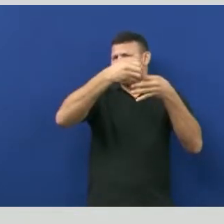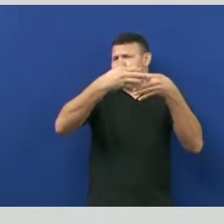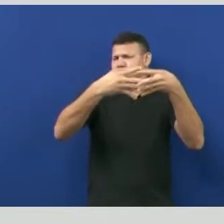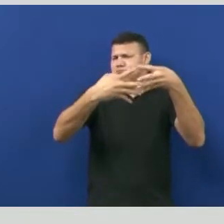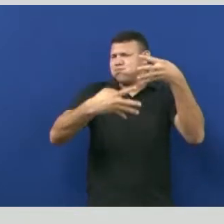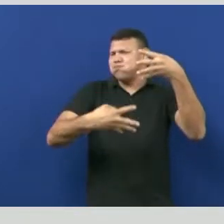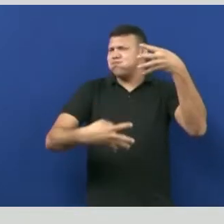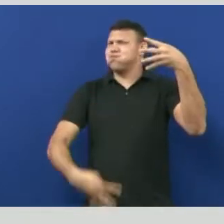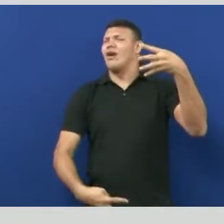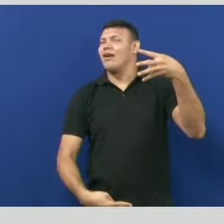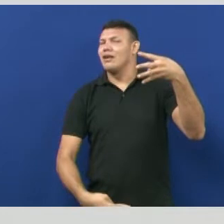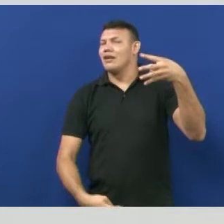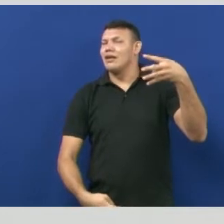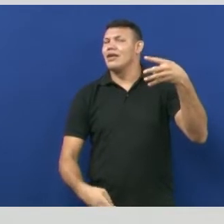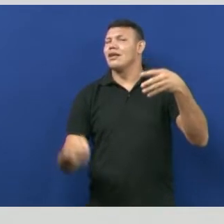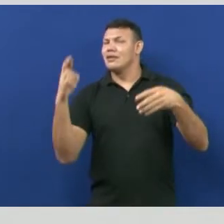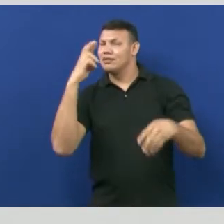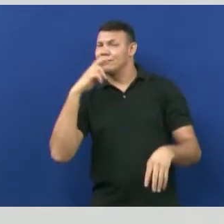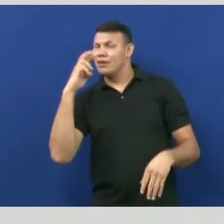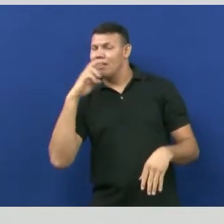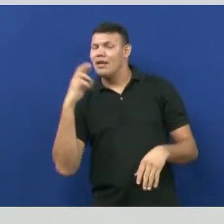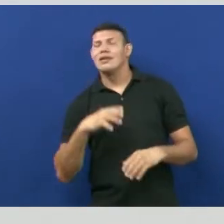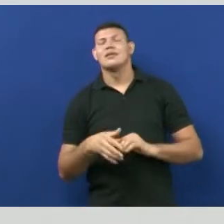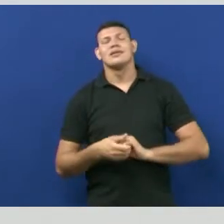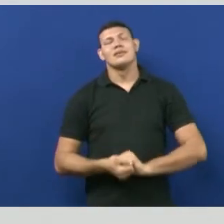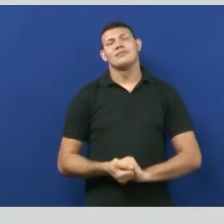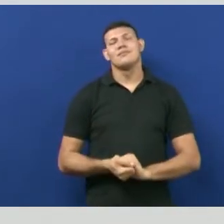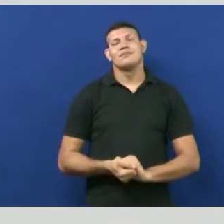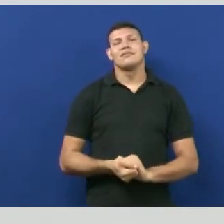grupos, que nós vamos observar agora.